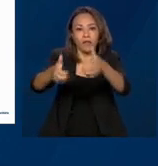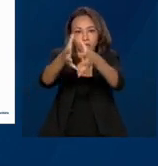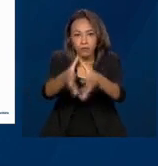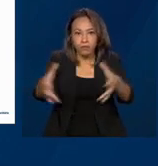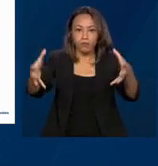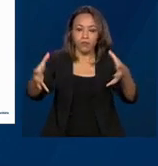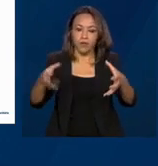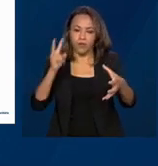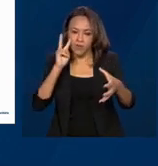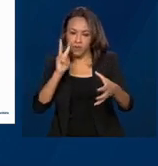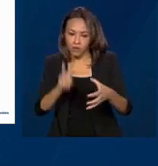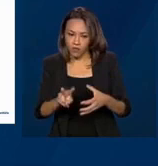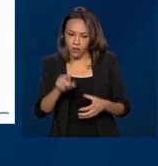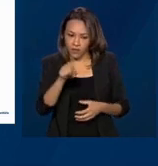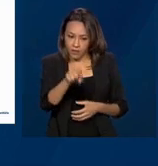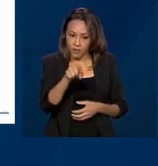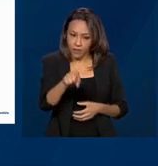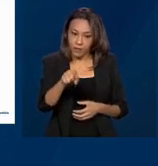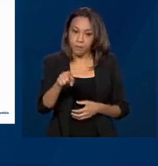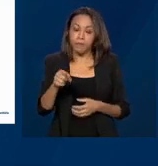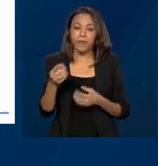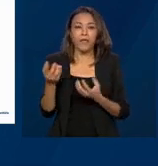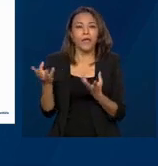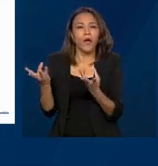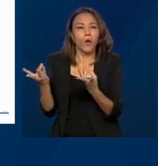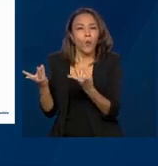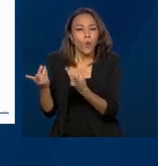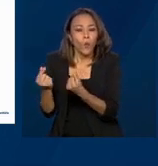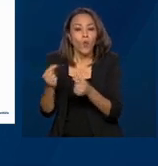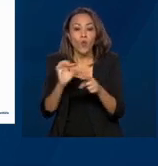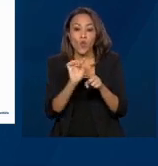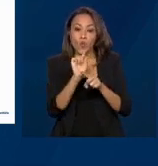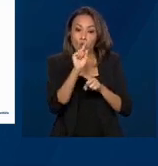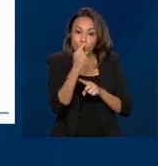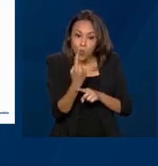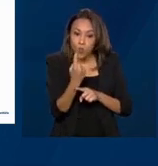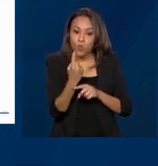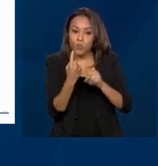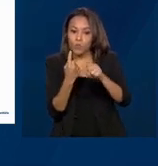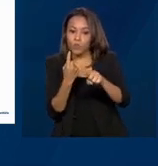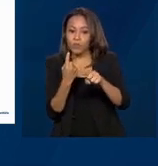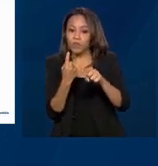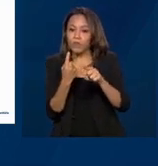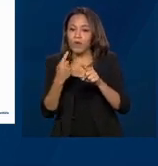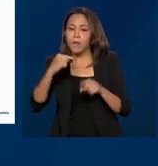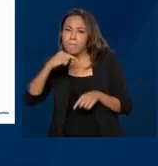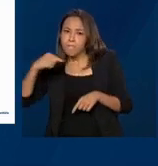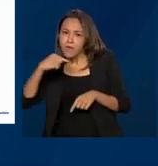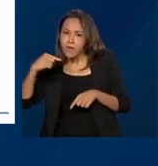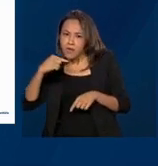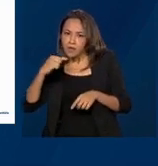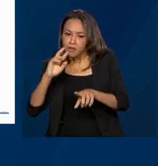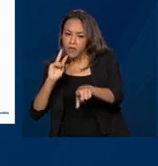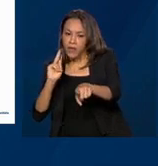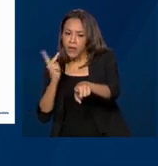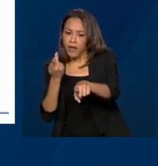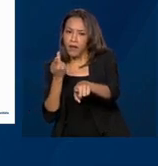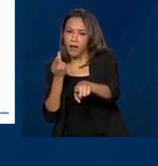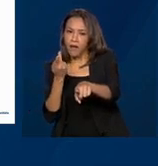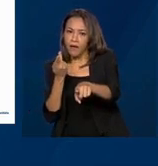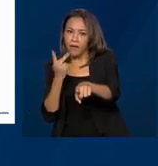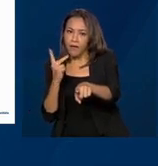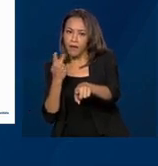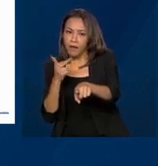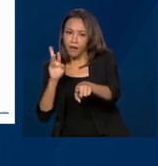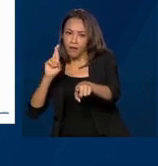podem ver, a eficácia da vacina vai ser 1 menos a razão de perigo. Por que perigo? É exatamente o perigo que você